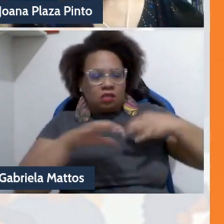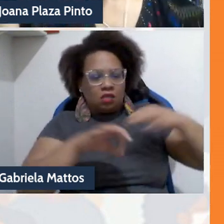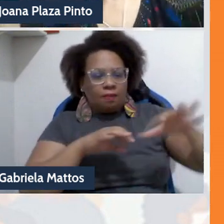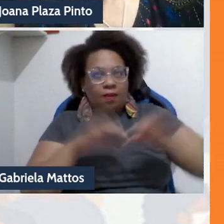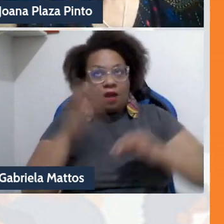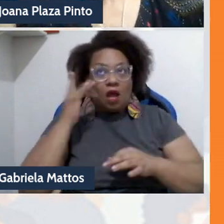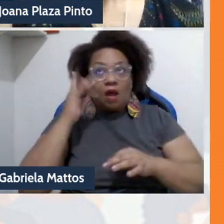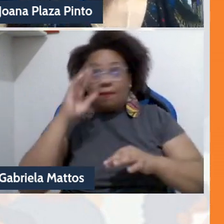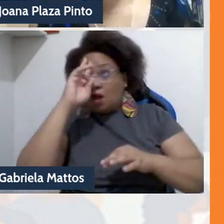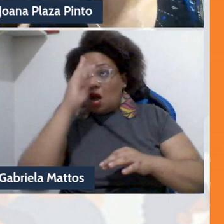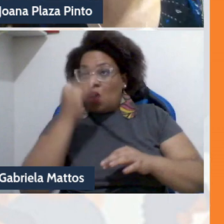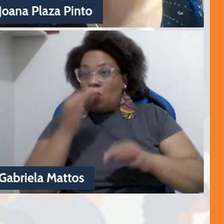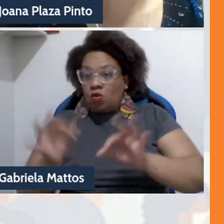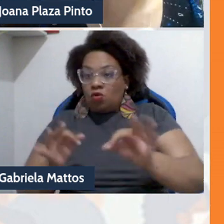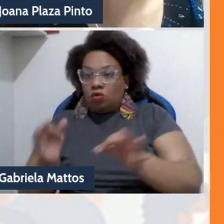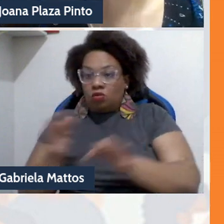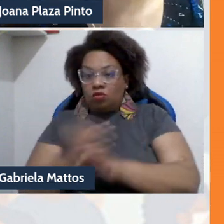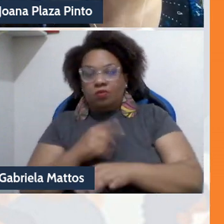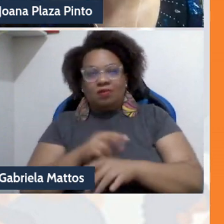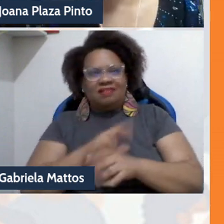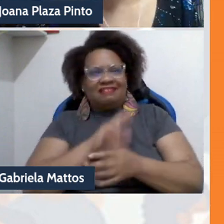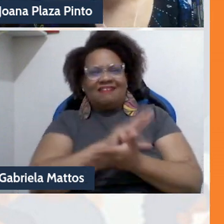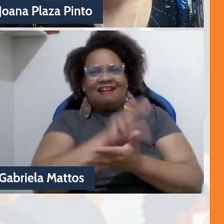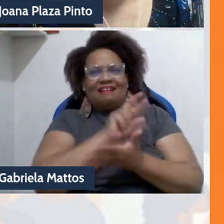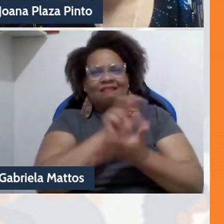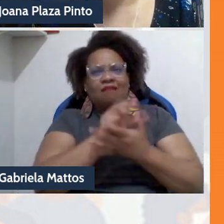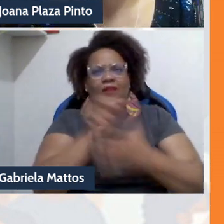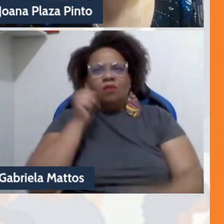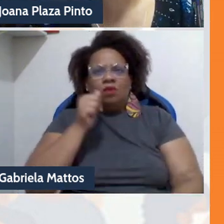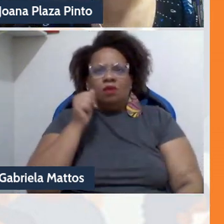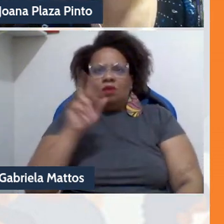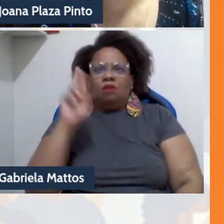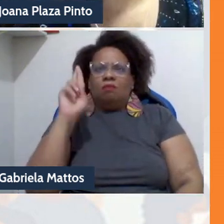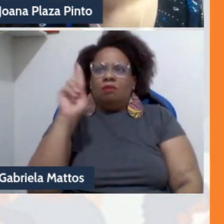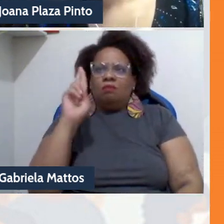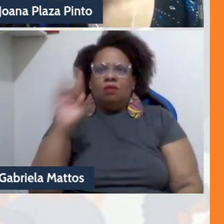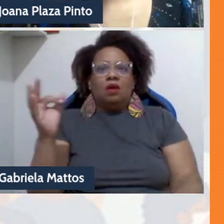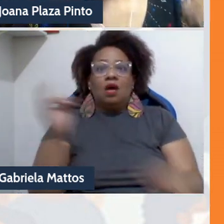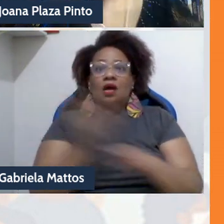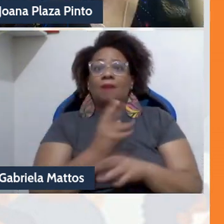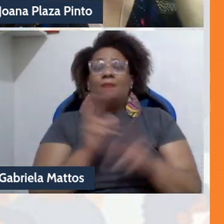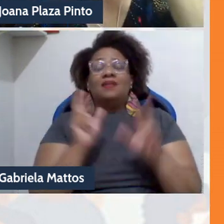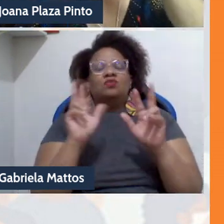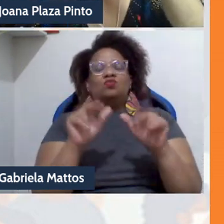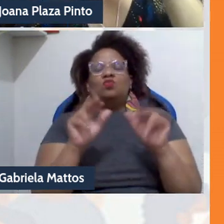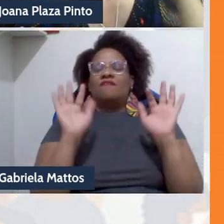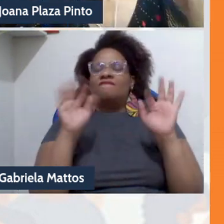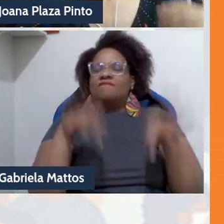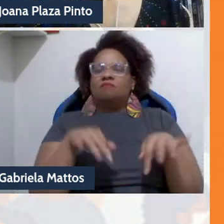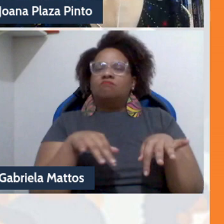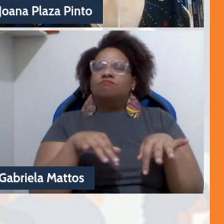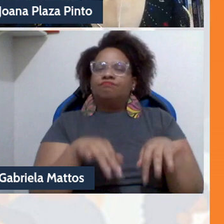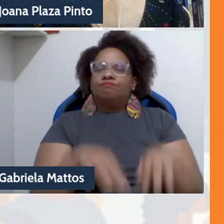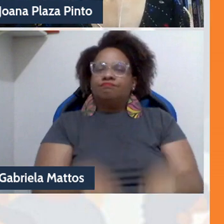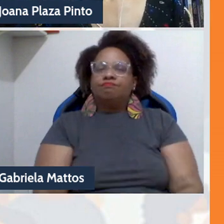para o dia seguinte, quer dizer, tem várias tarefas que nunca acabam. Além disso,